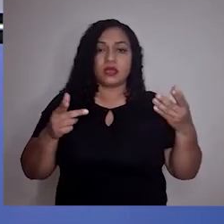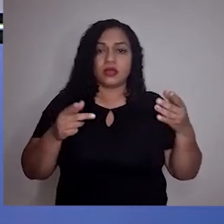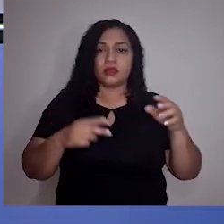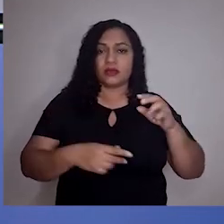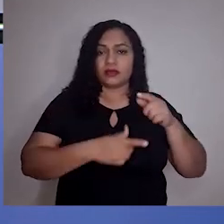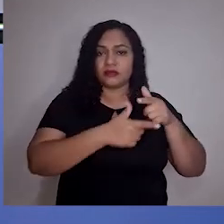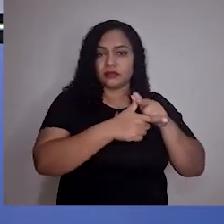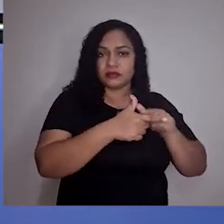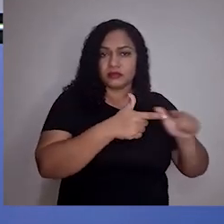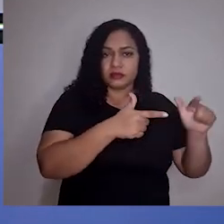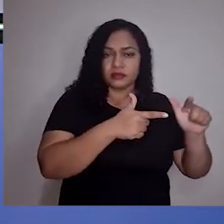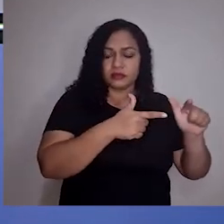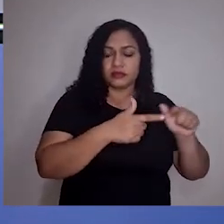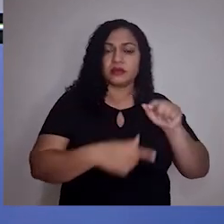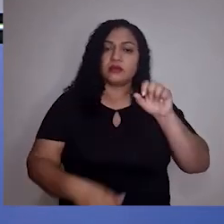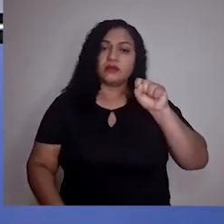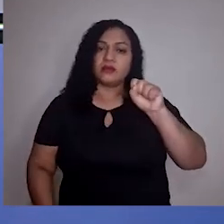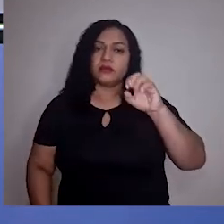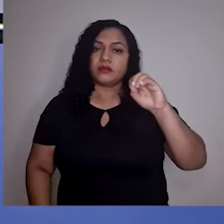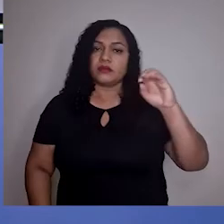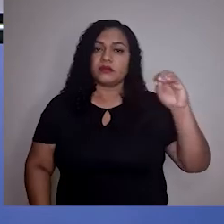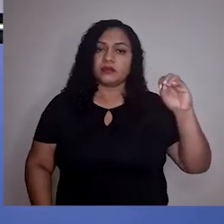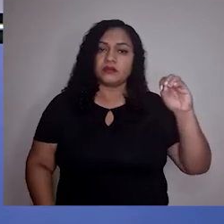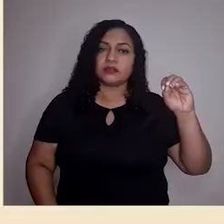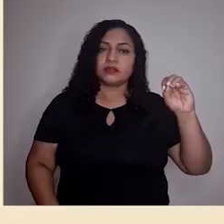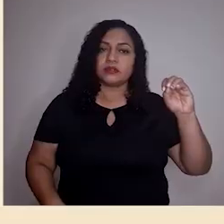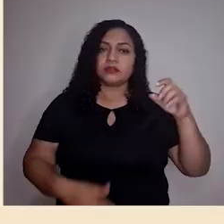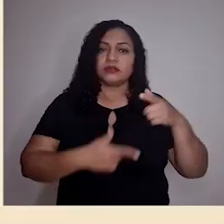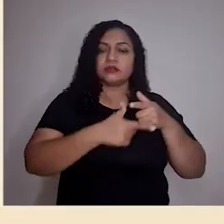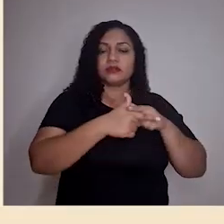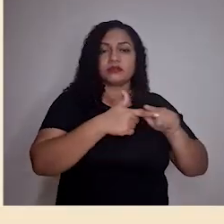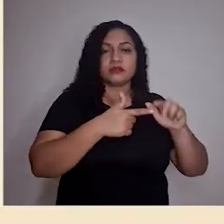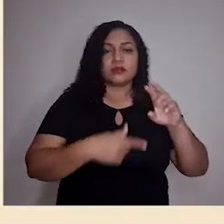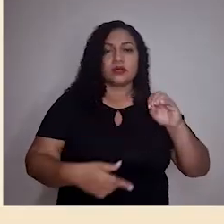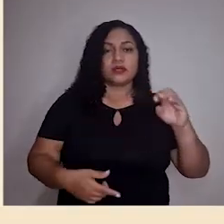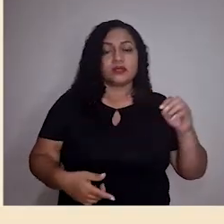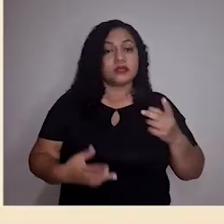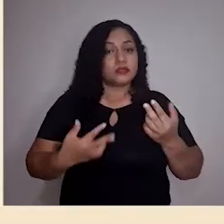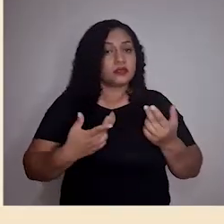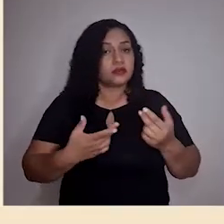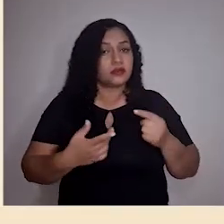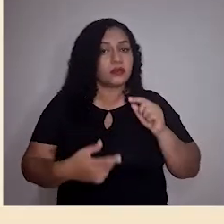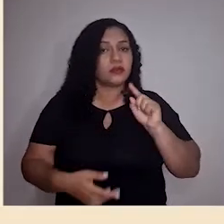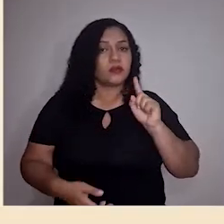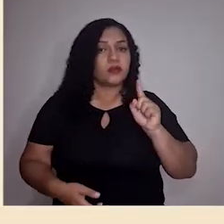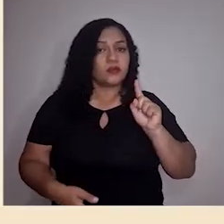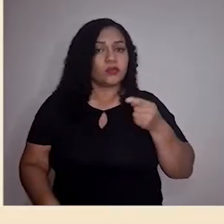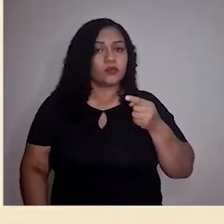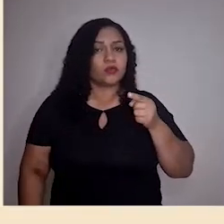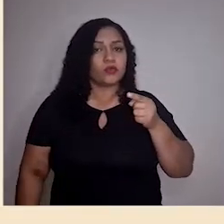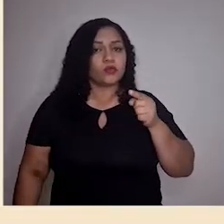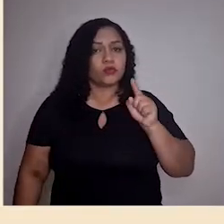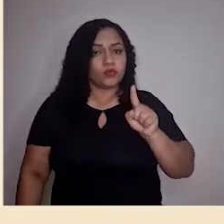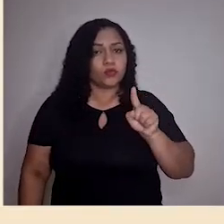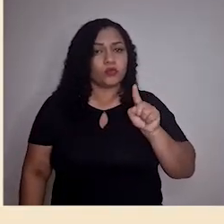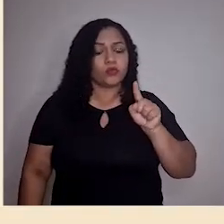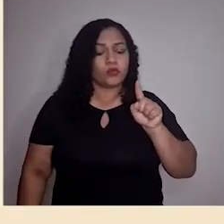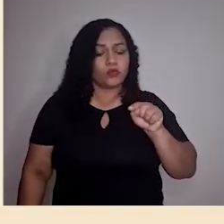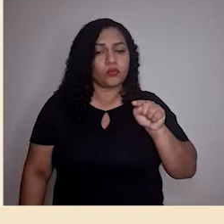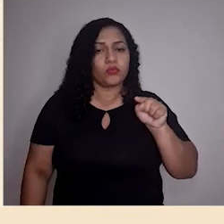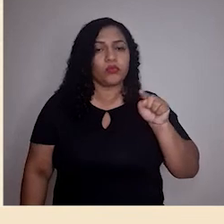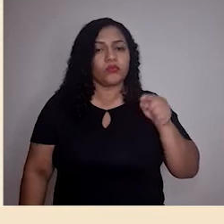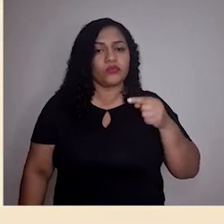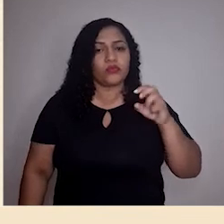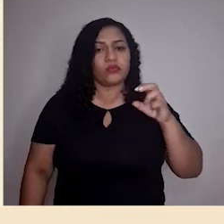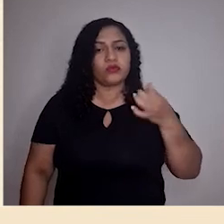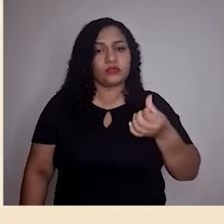Agora, 800 dividido para 500 é igual a 1,6. Gente, agora nós